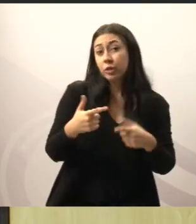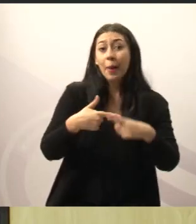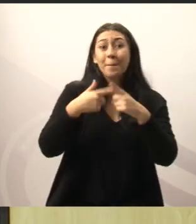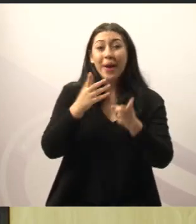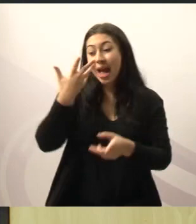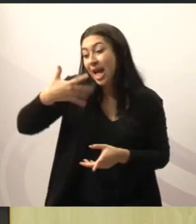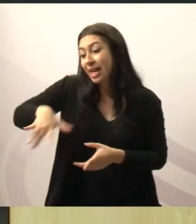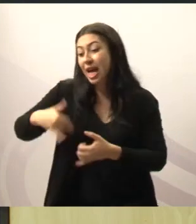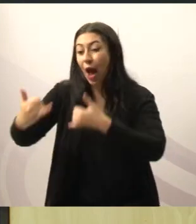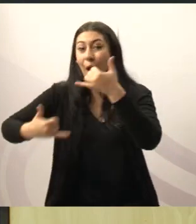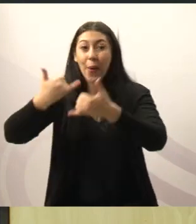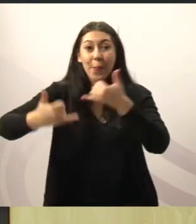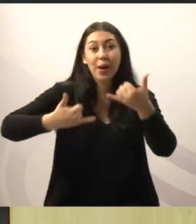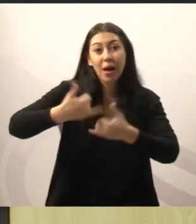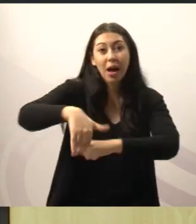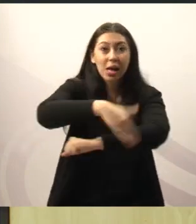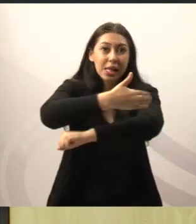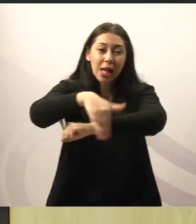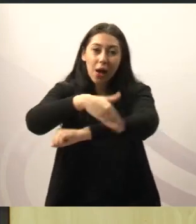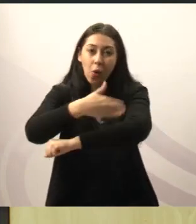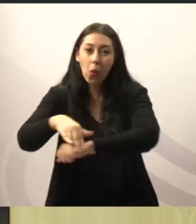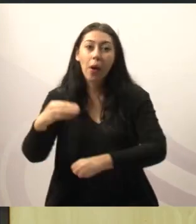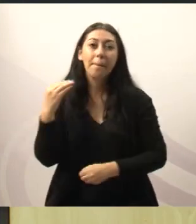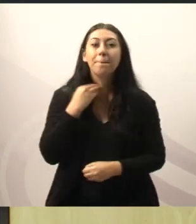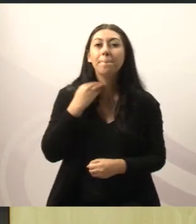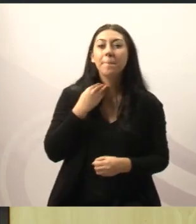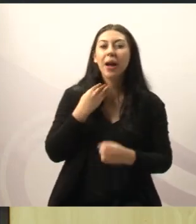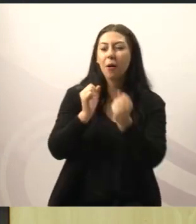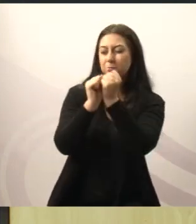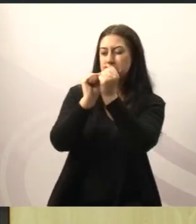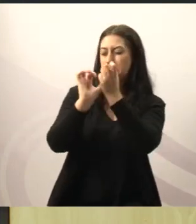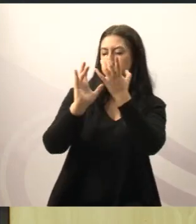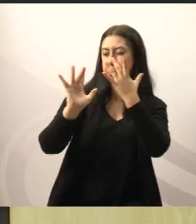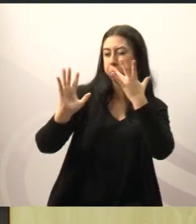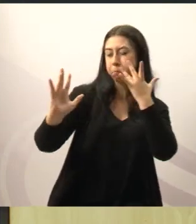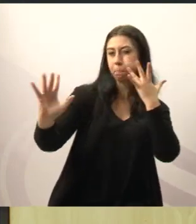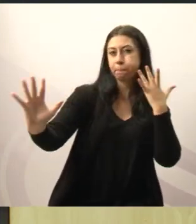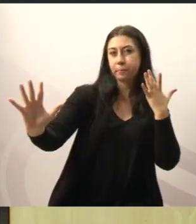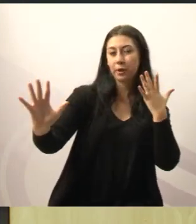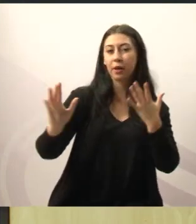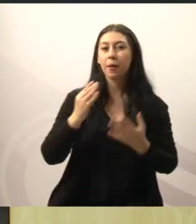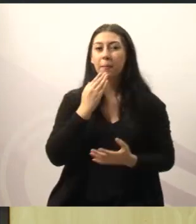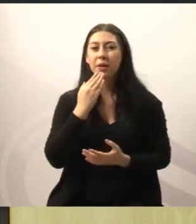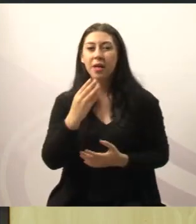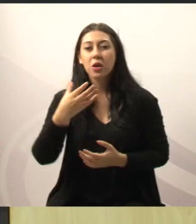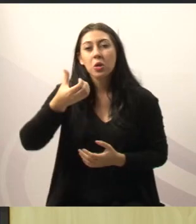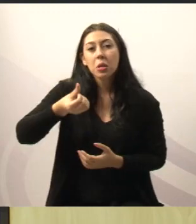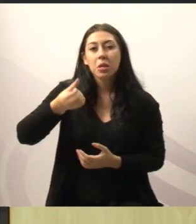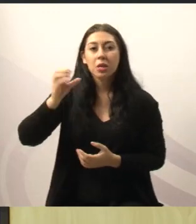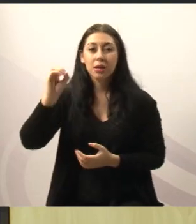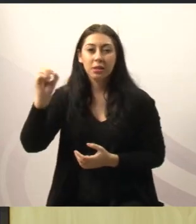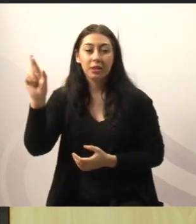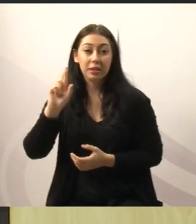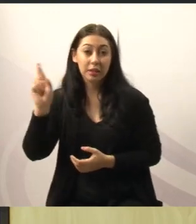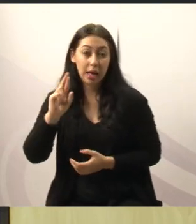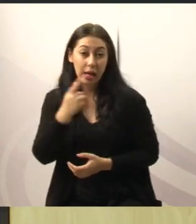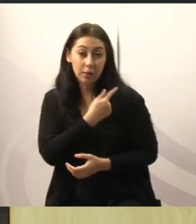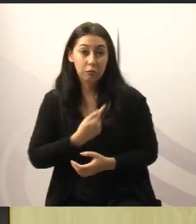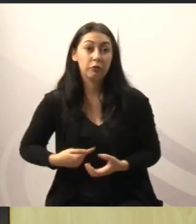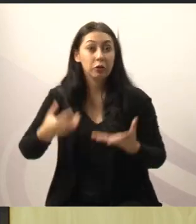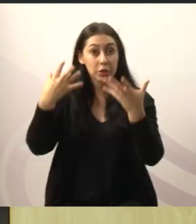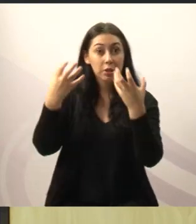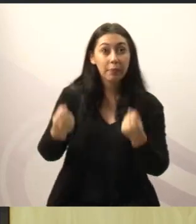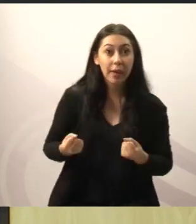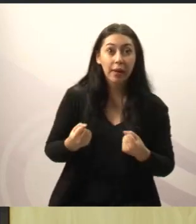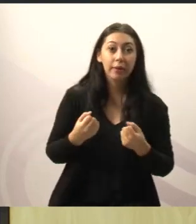imensas nos bancos e lotéricas, especialmente nos dias de pagamento ou para se retirar o benefício do governo. Os grandes supermercados,